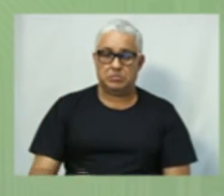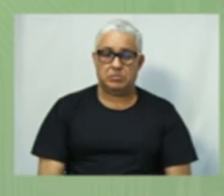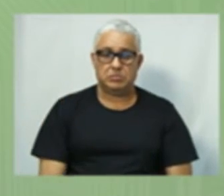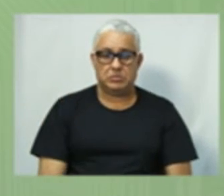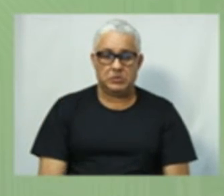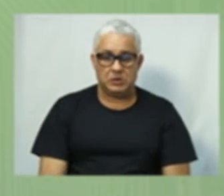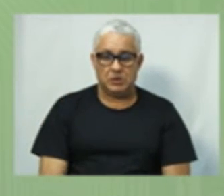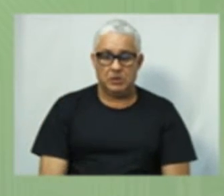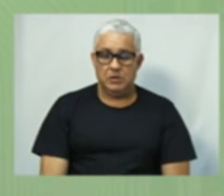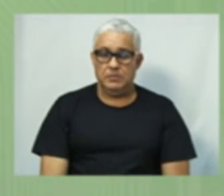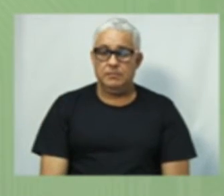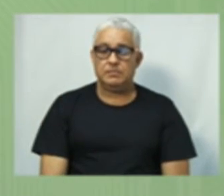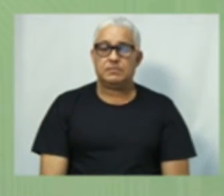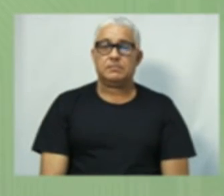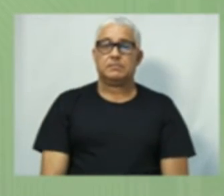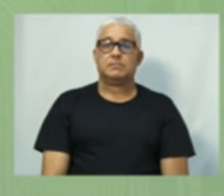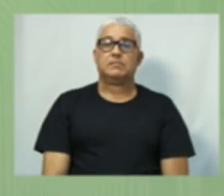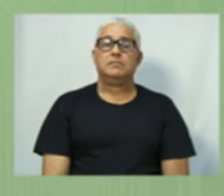a R$